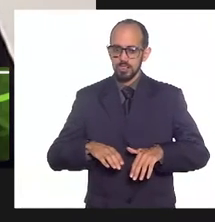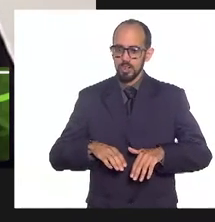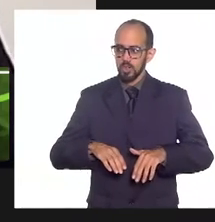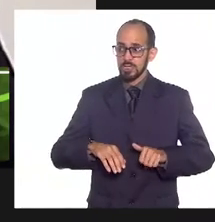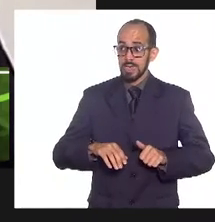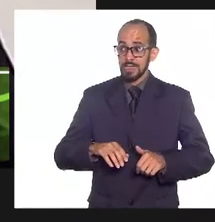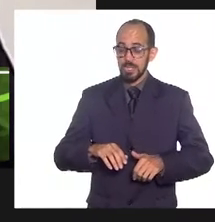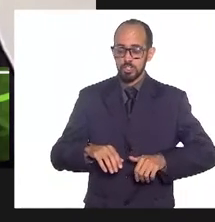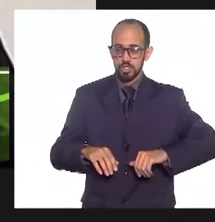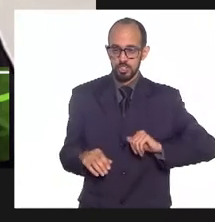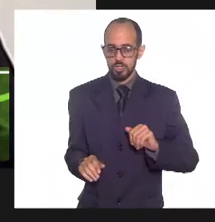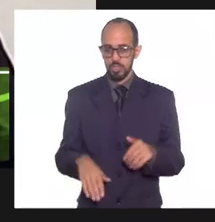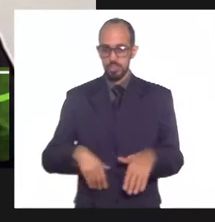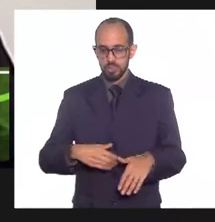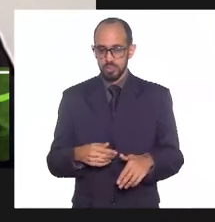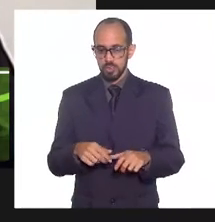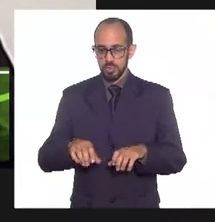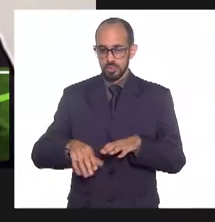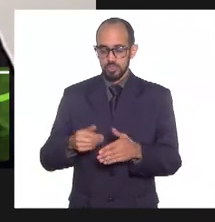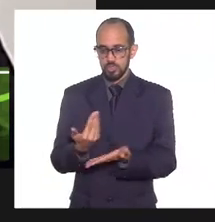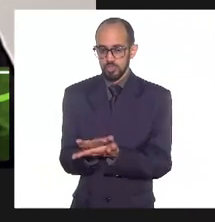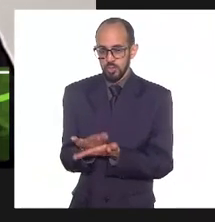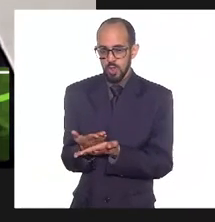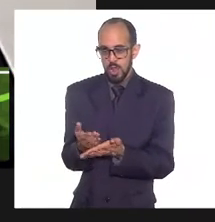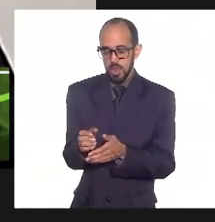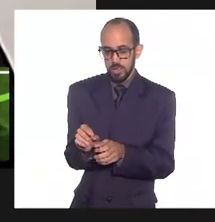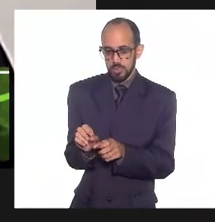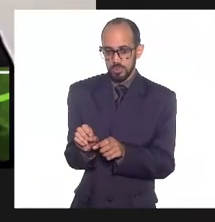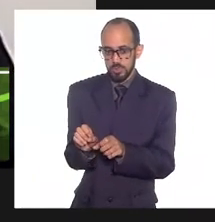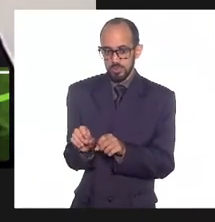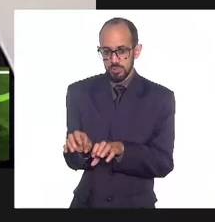para a formação musical